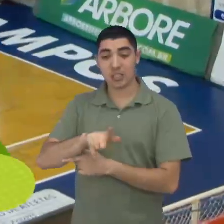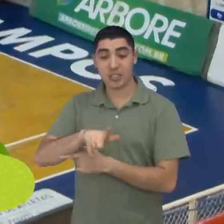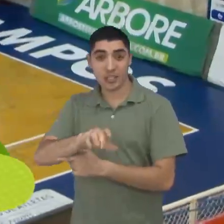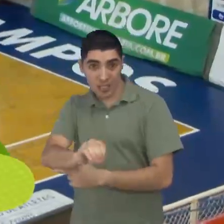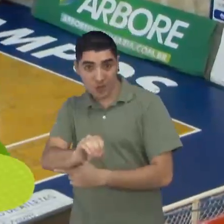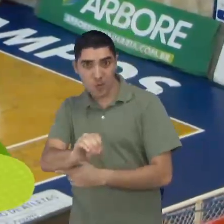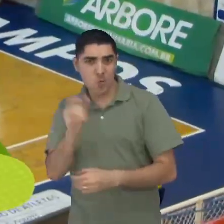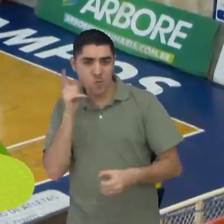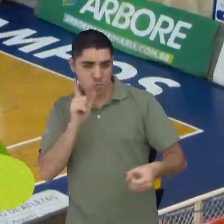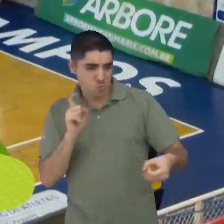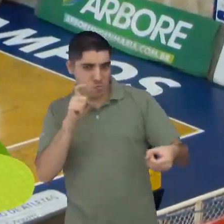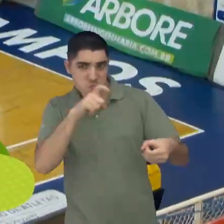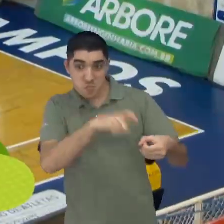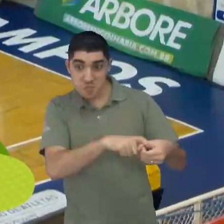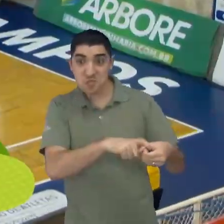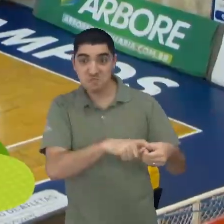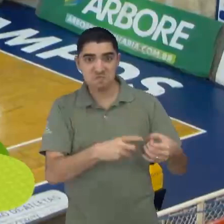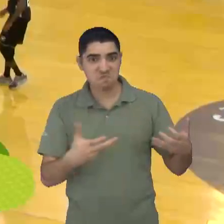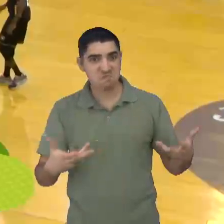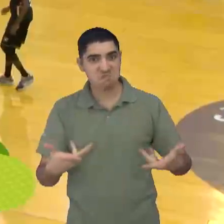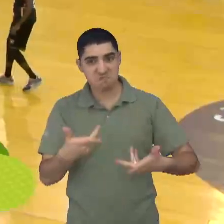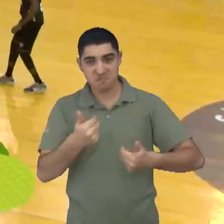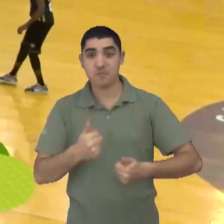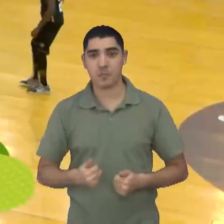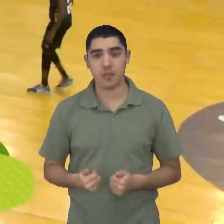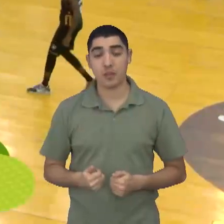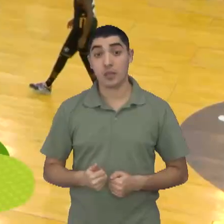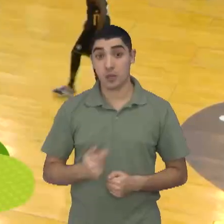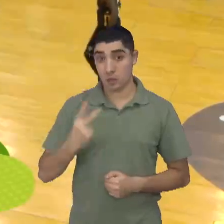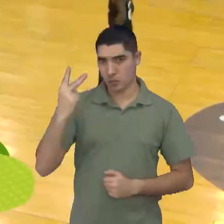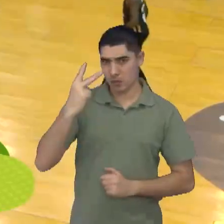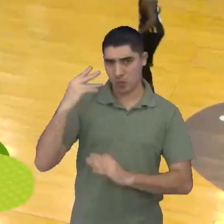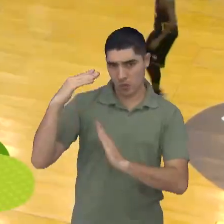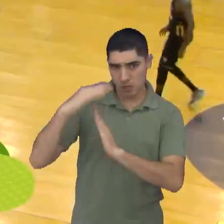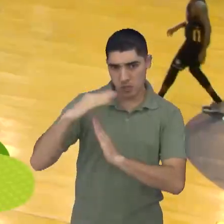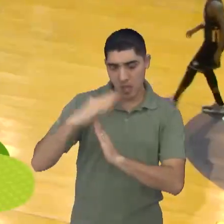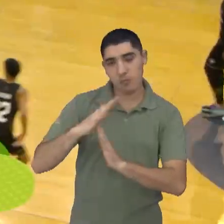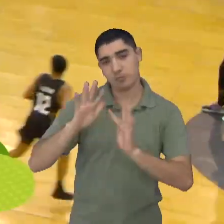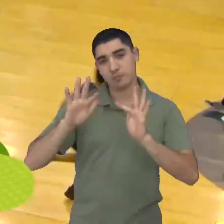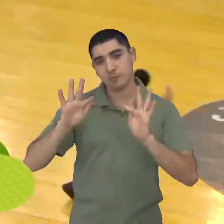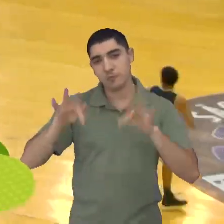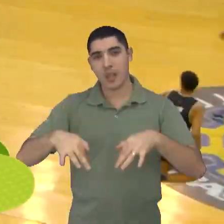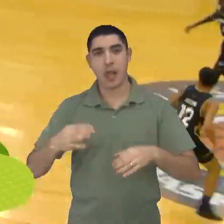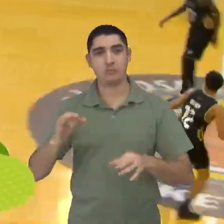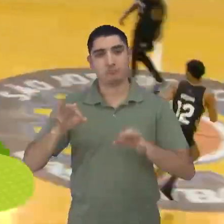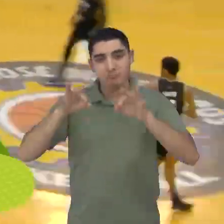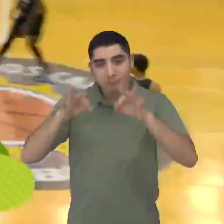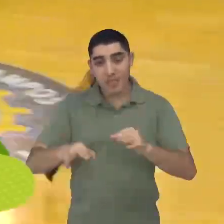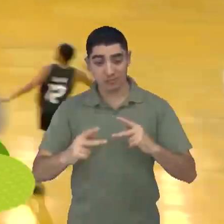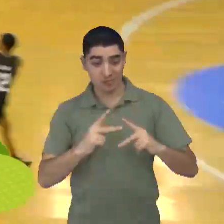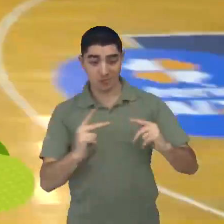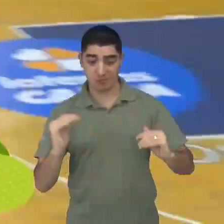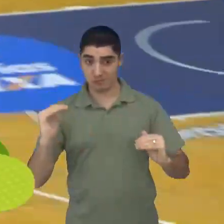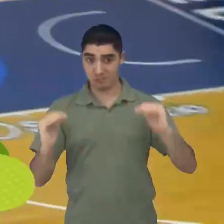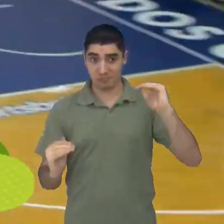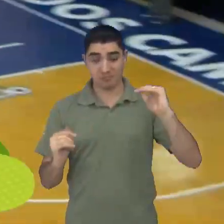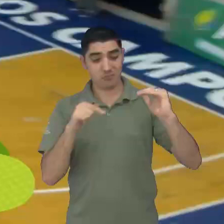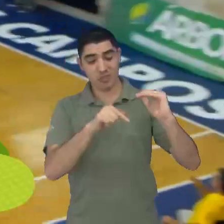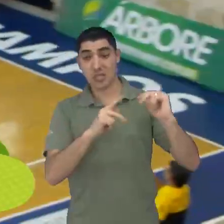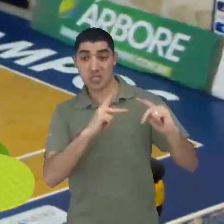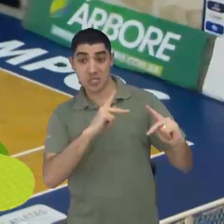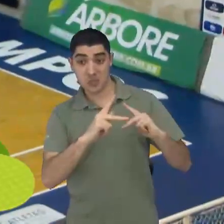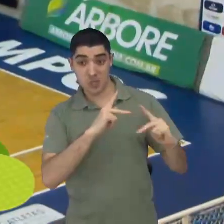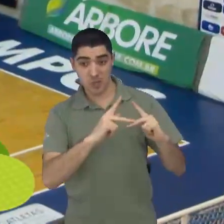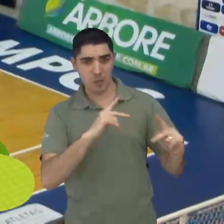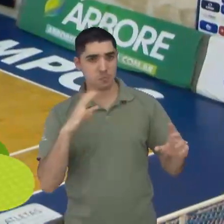um pontaço em bela jogada individual. E o segundo período termina com ampla vantagem joseense, que venceu a